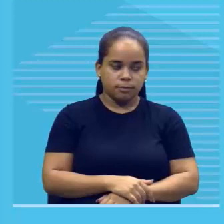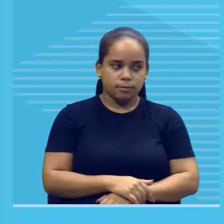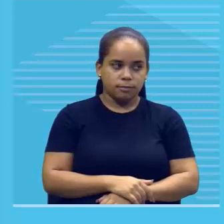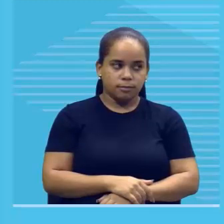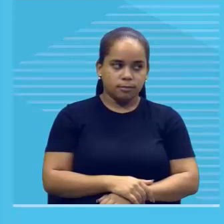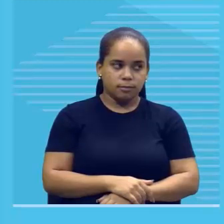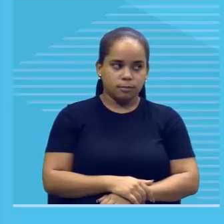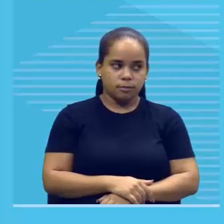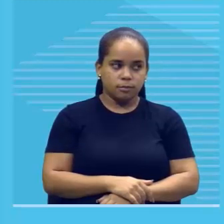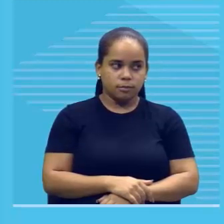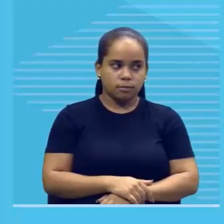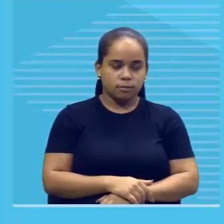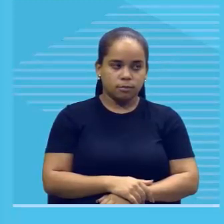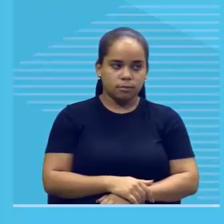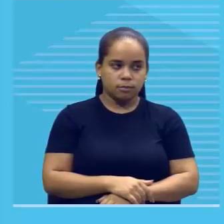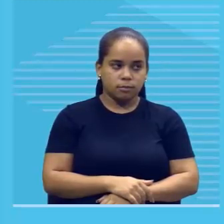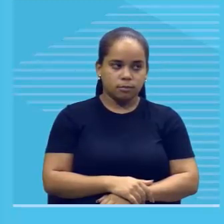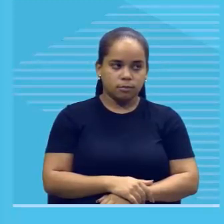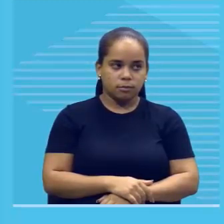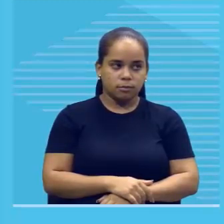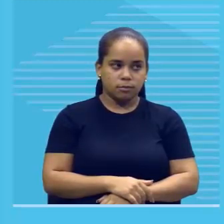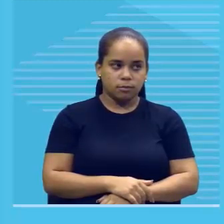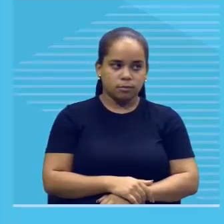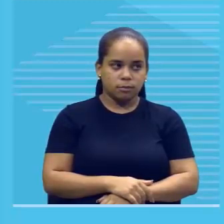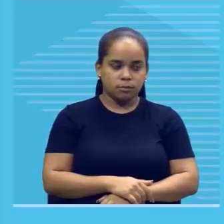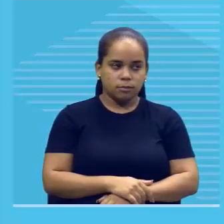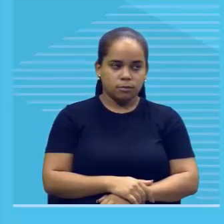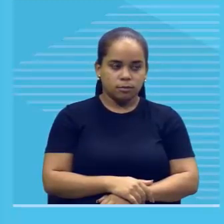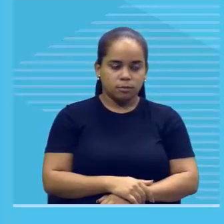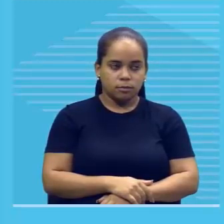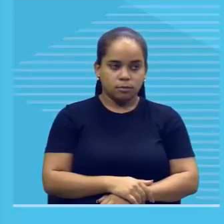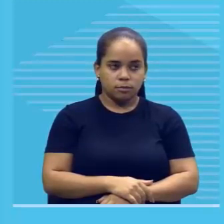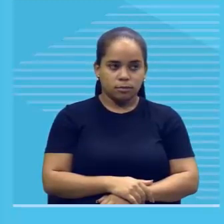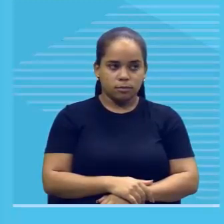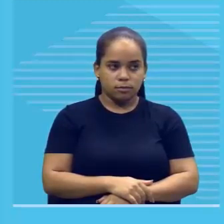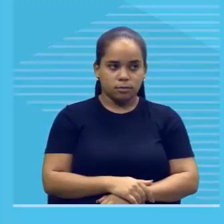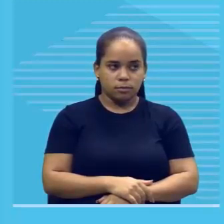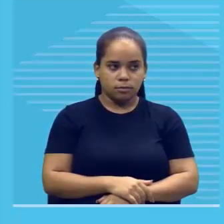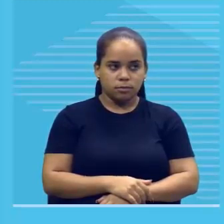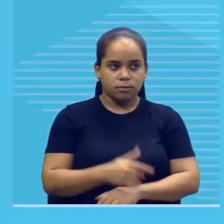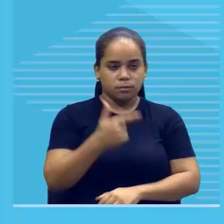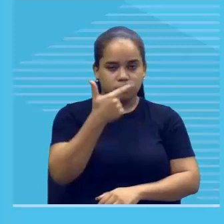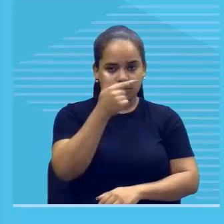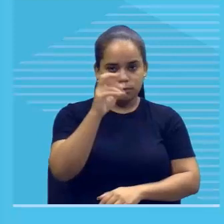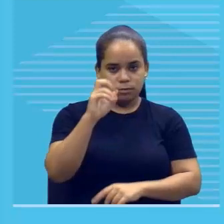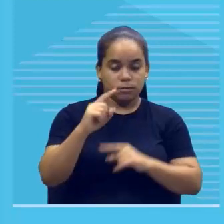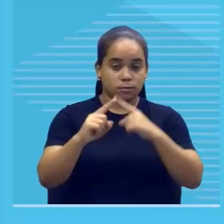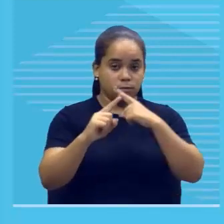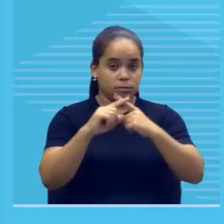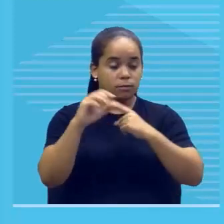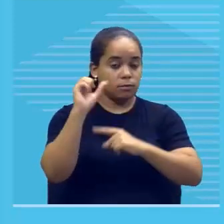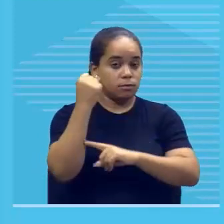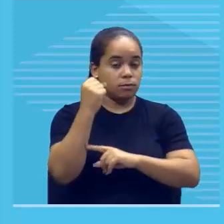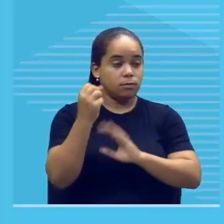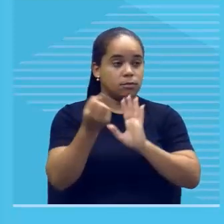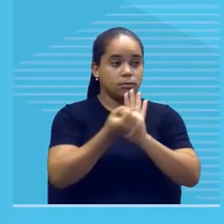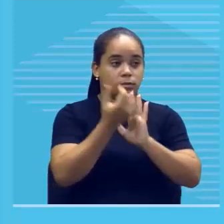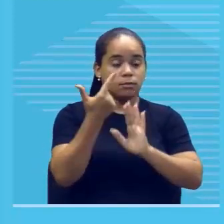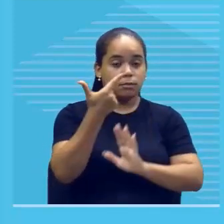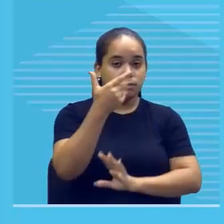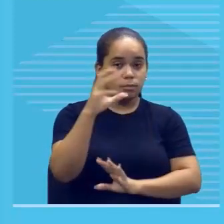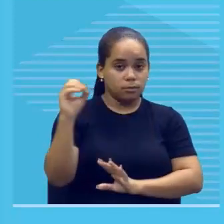tá certo é 25 às vezes oito é 200